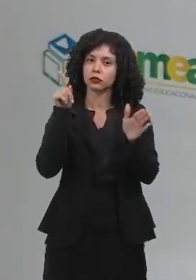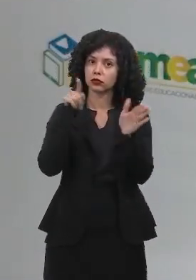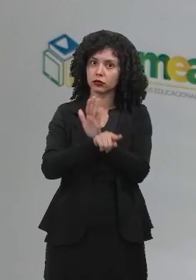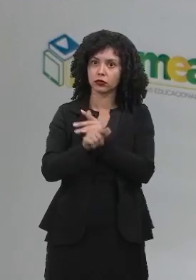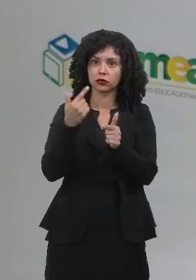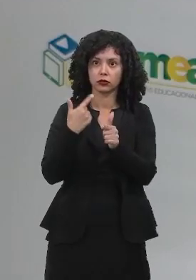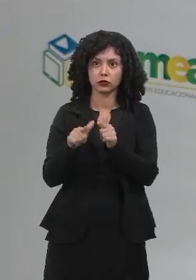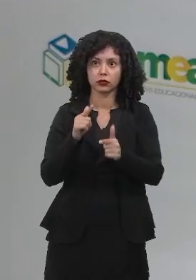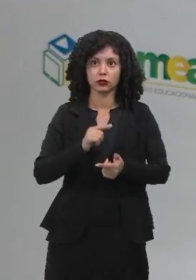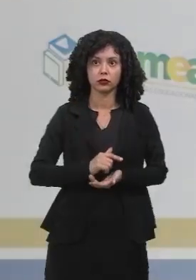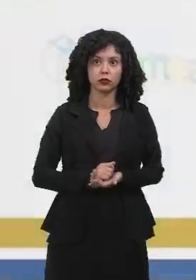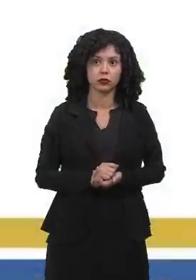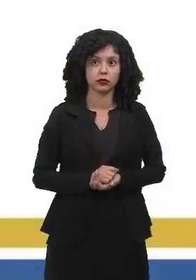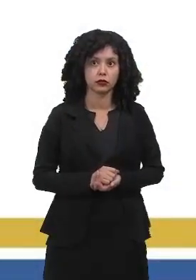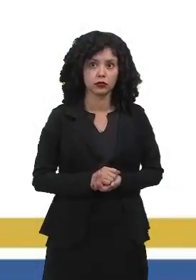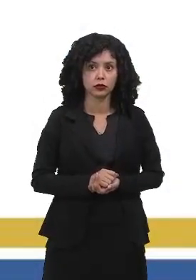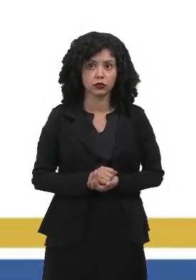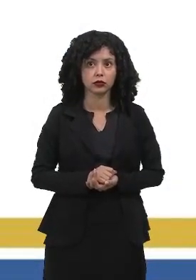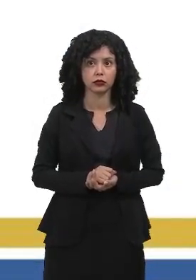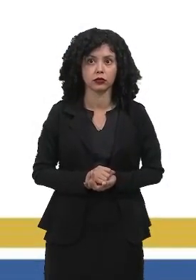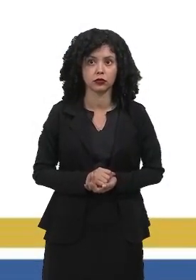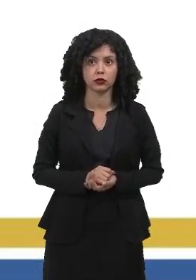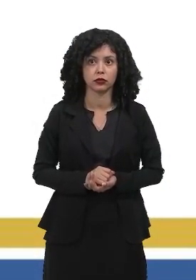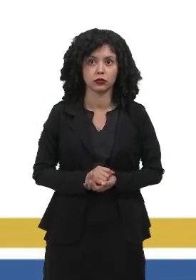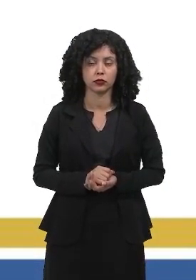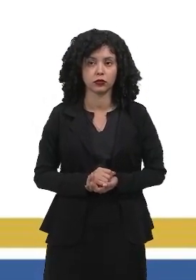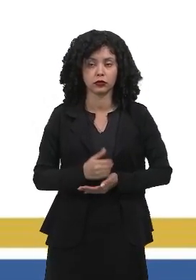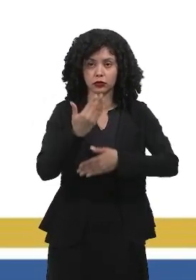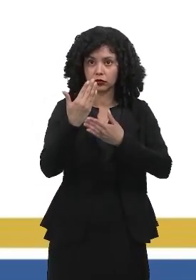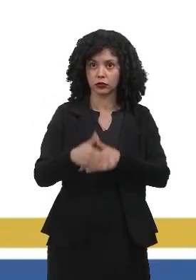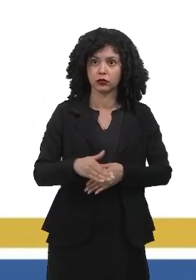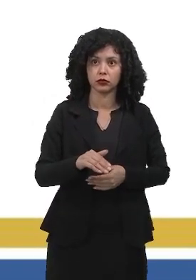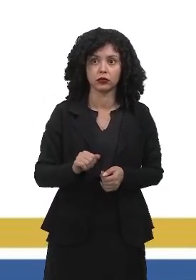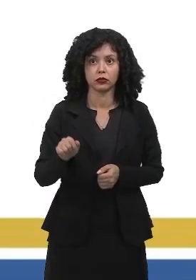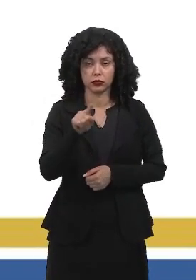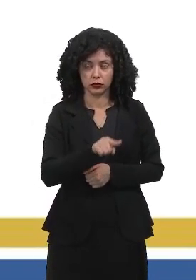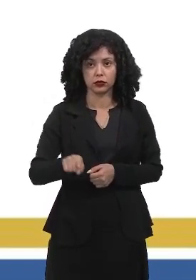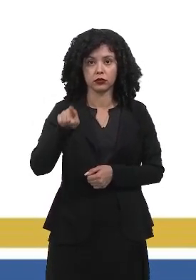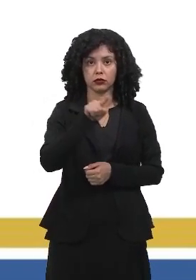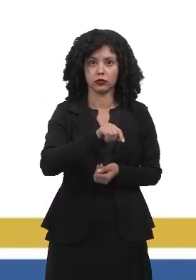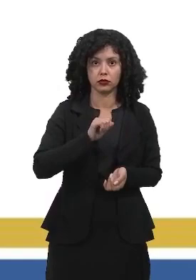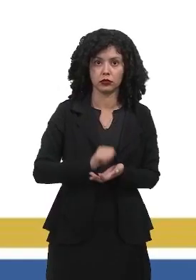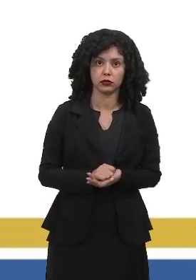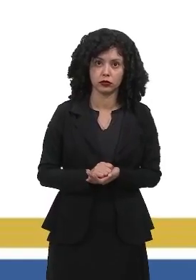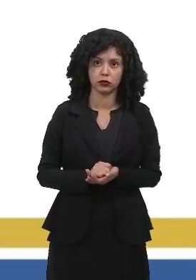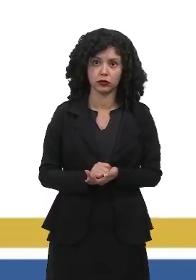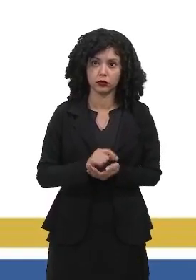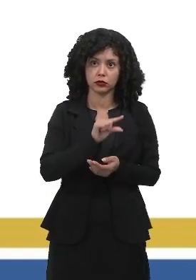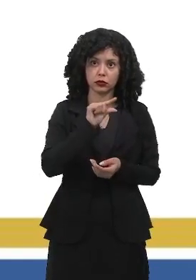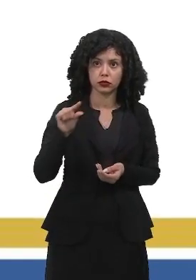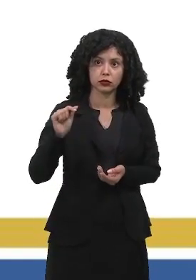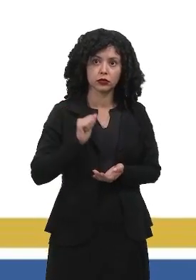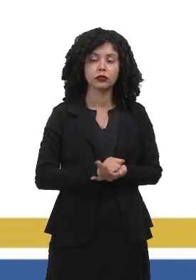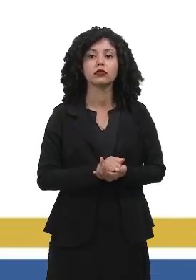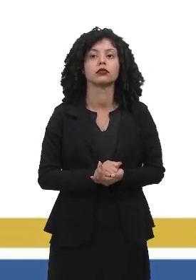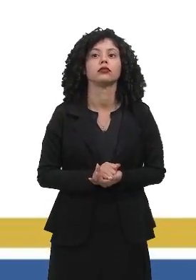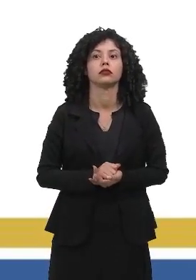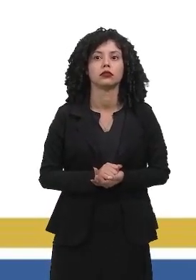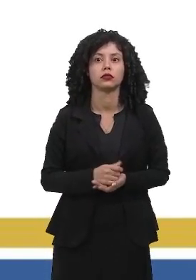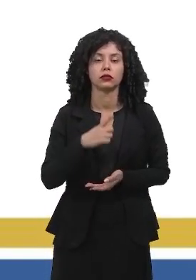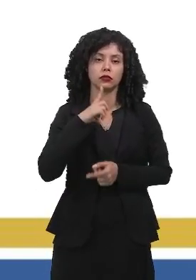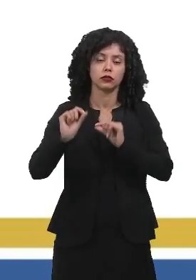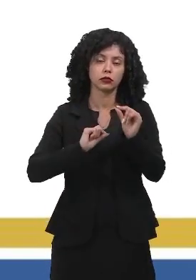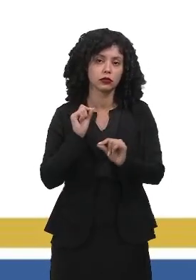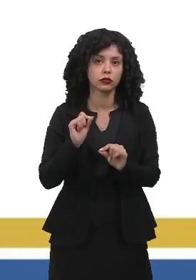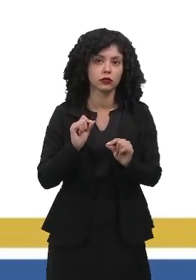problema. Destacando esses dados implícitos, lá na sua prova você pode circular, pode sublinhar, Temos o